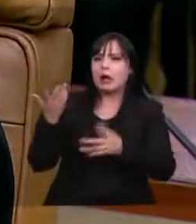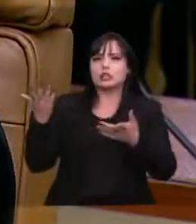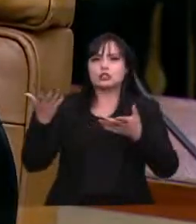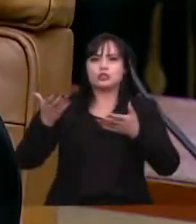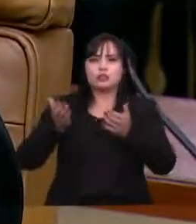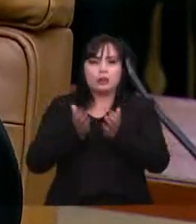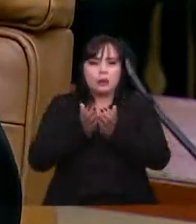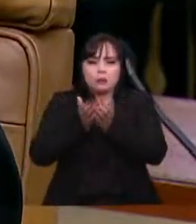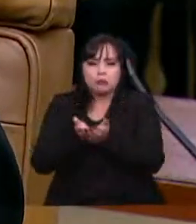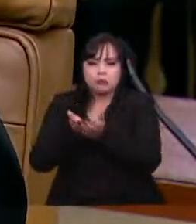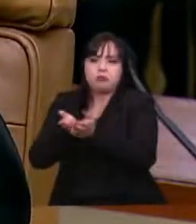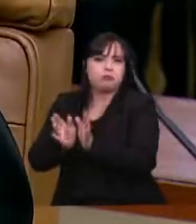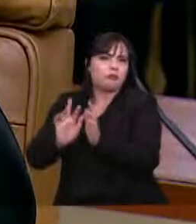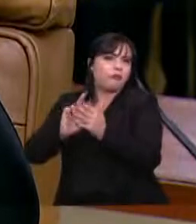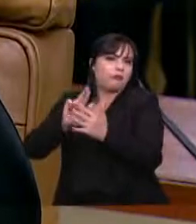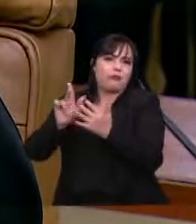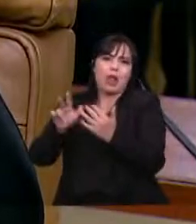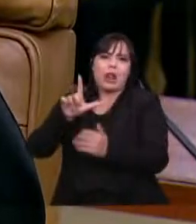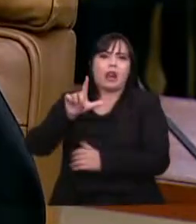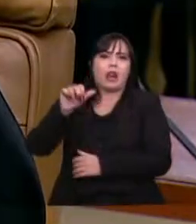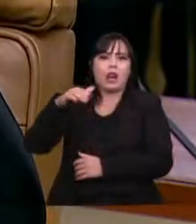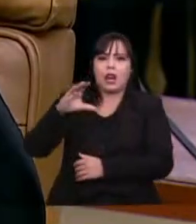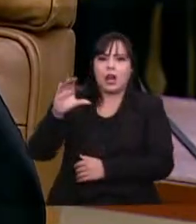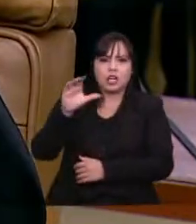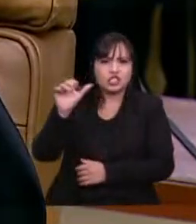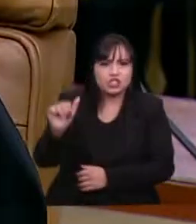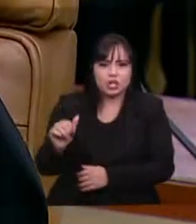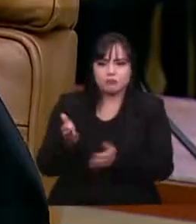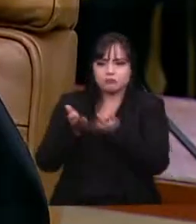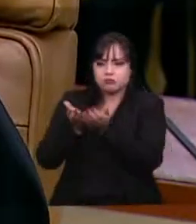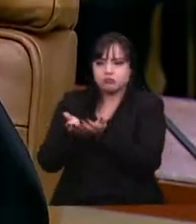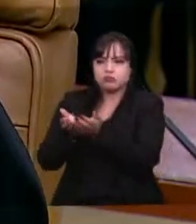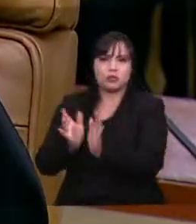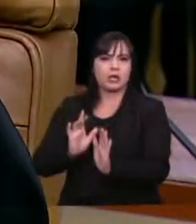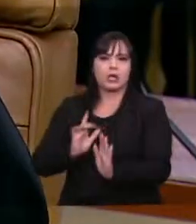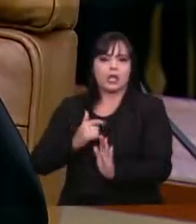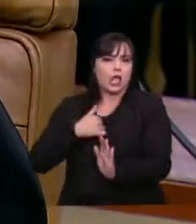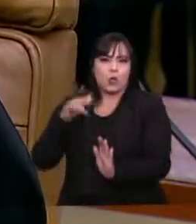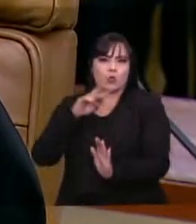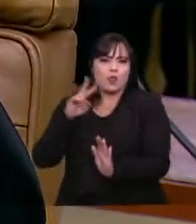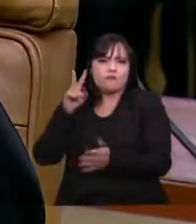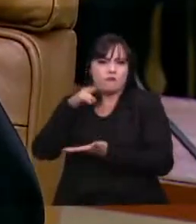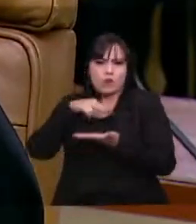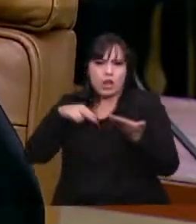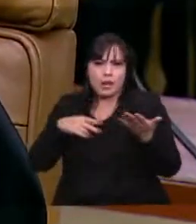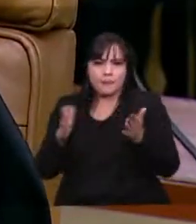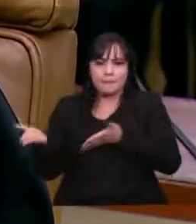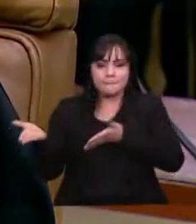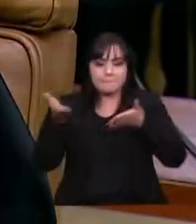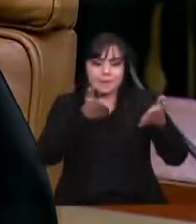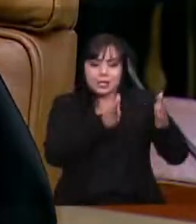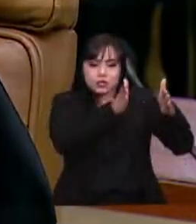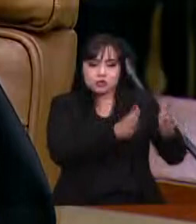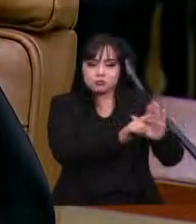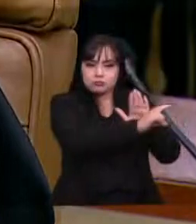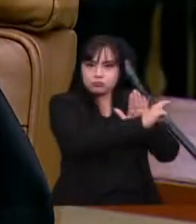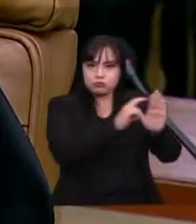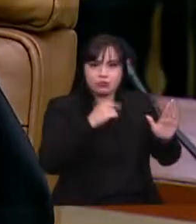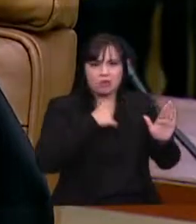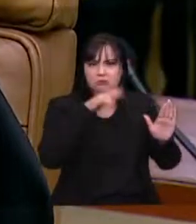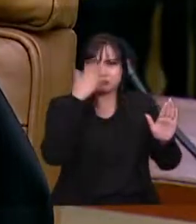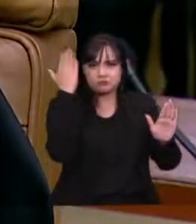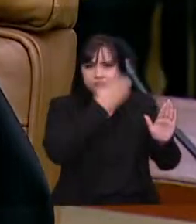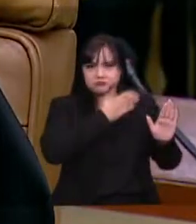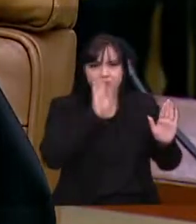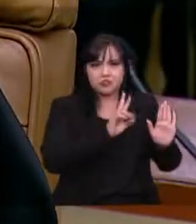lancha etc não vou ler esta parte Mas coloco minha disposição dos colegas porque aqui